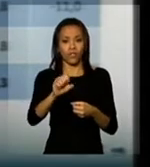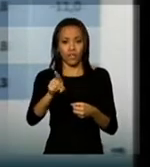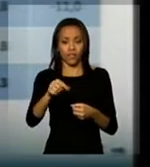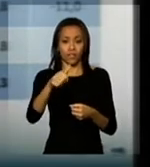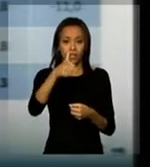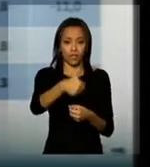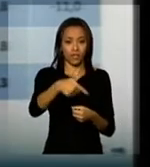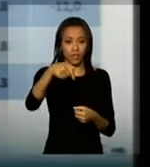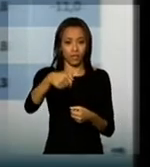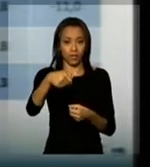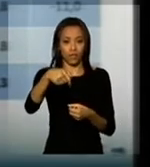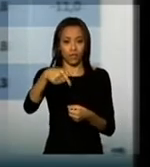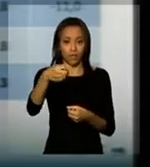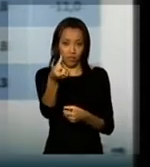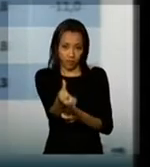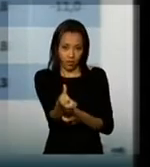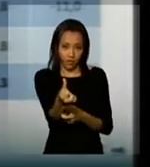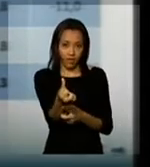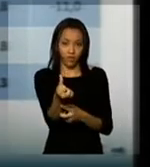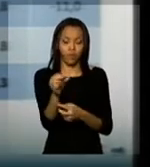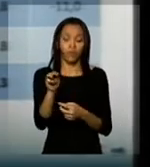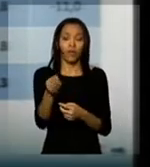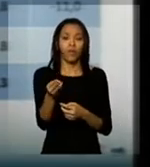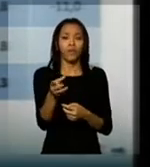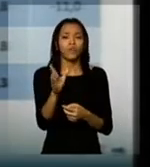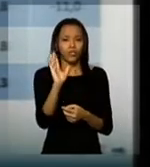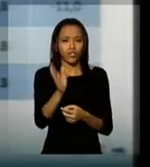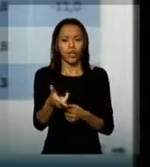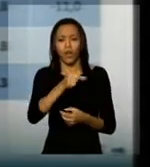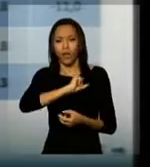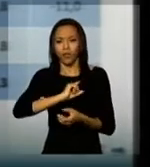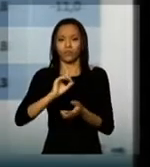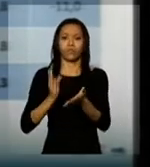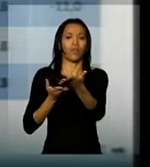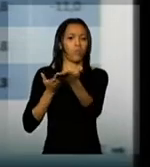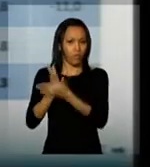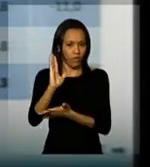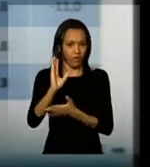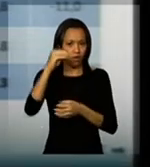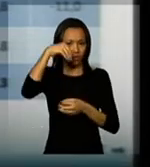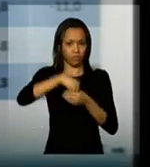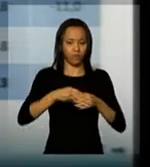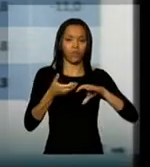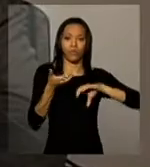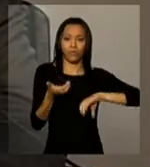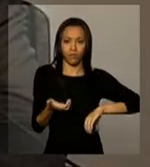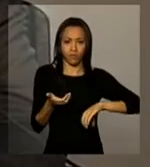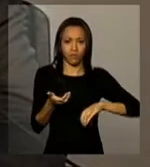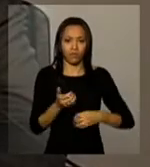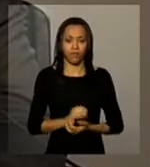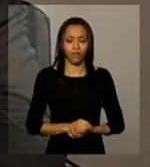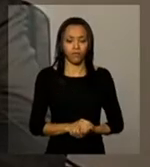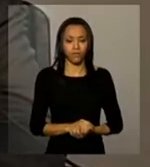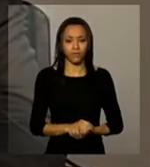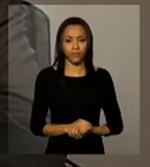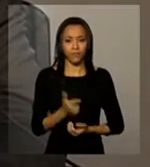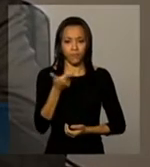176 bilhões, igual ao que foi aprovado pelo Congresso. Passamos